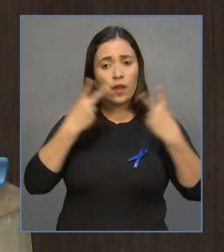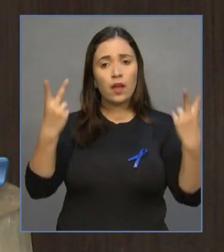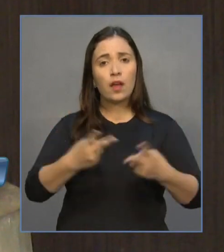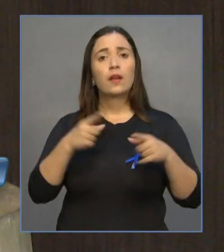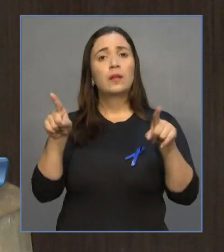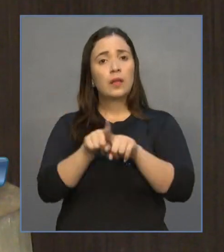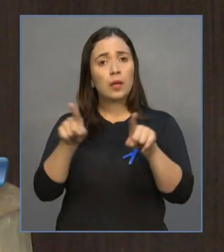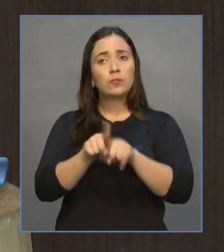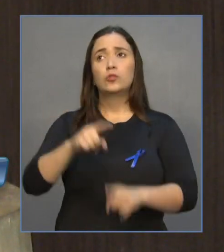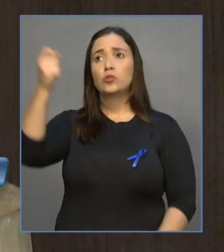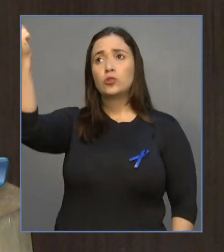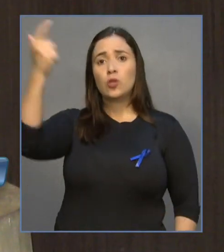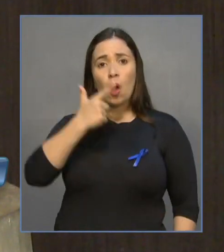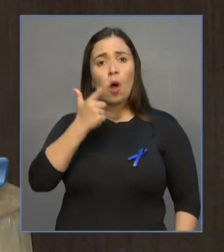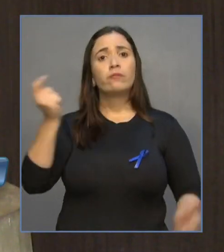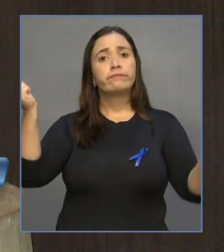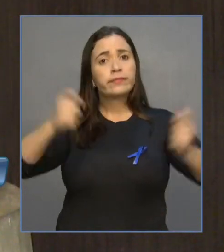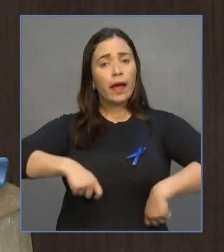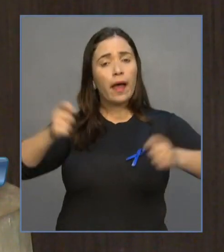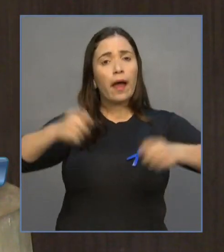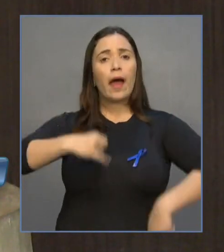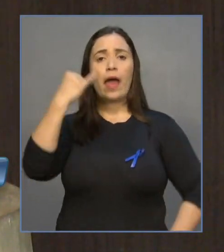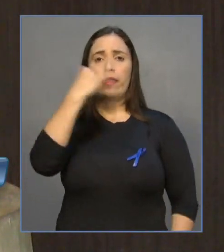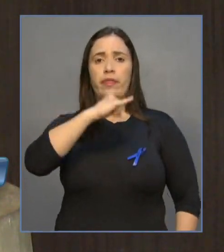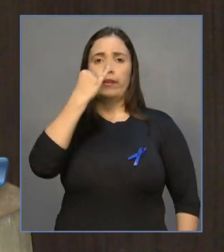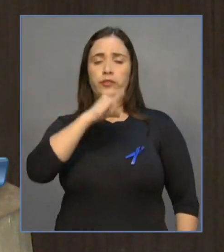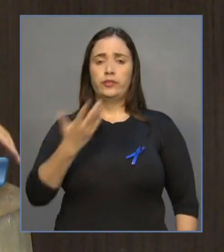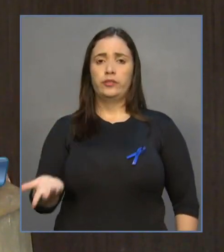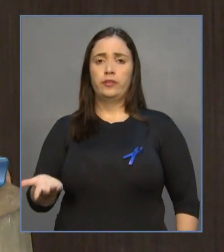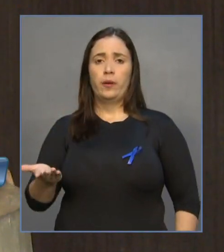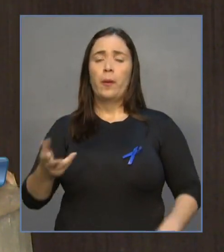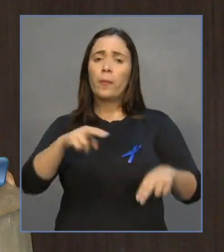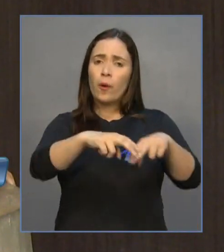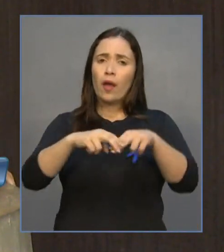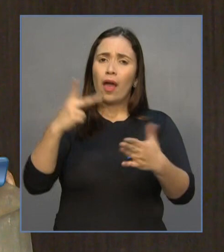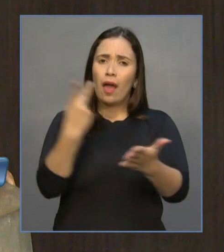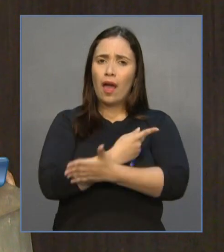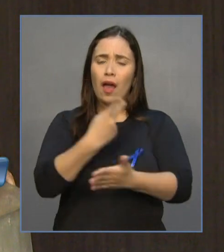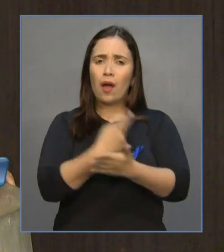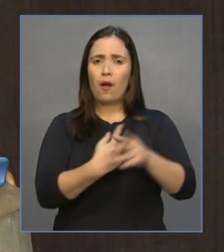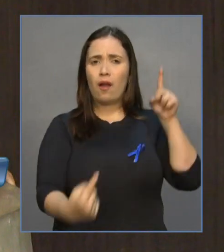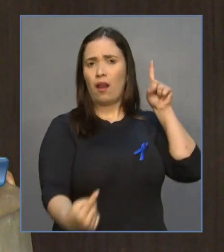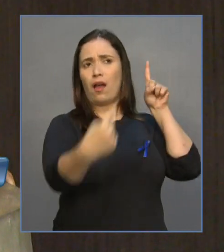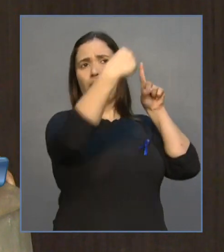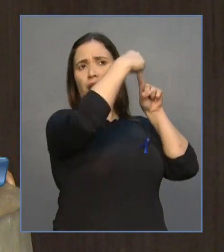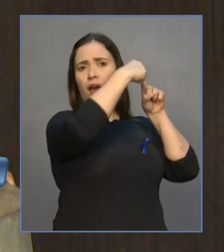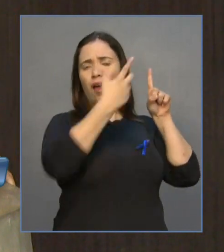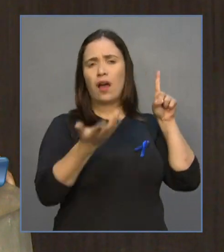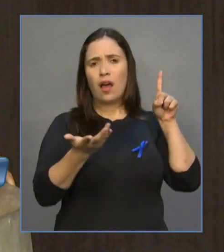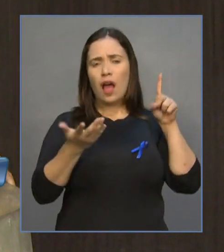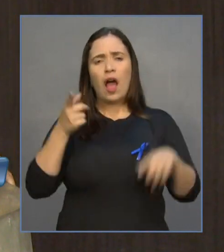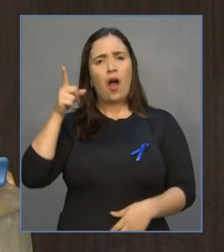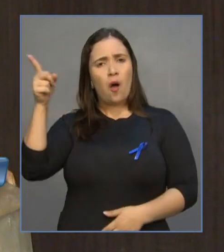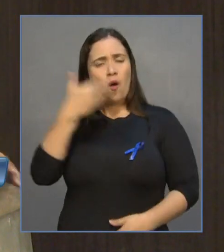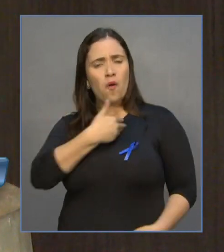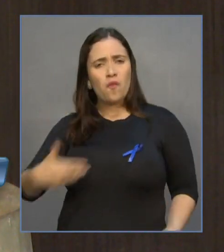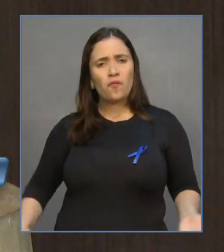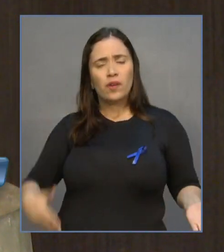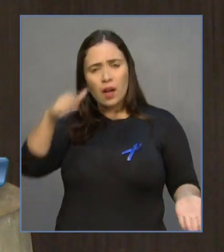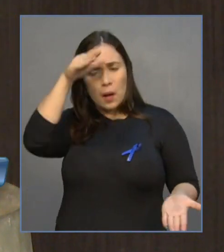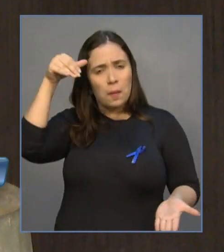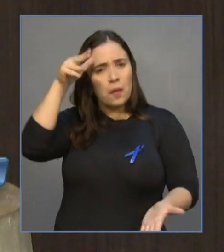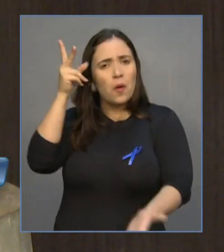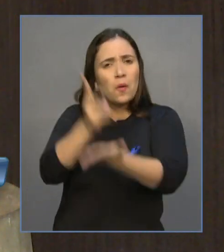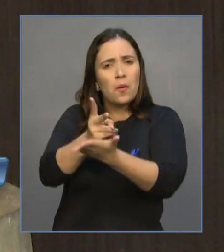energia solar. Foi um erro do passado e o governo Camilo é cúmplice deste